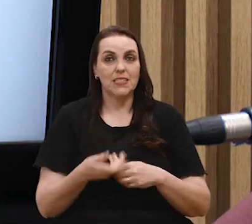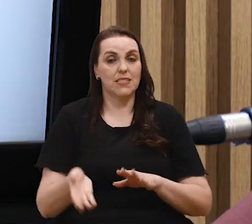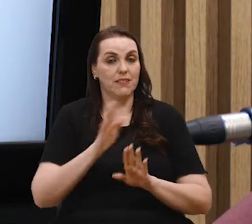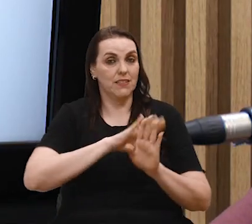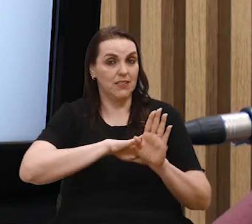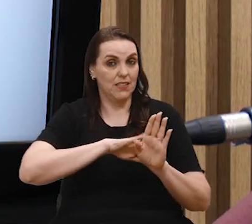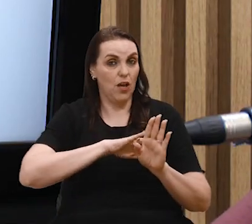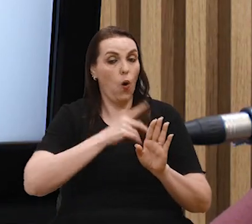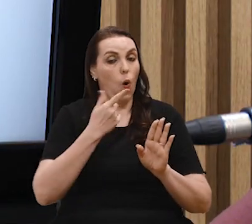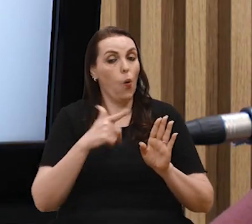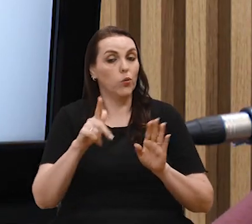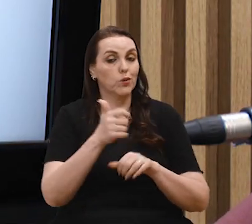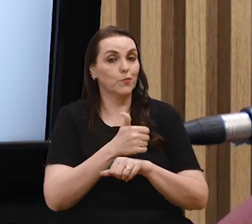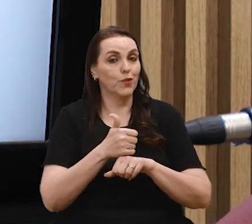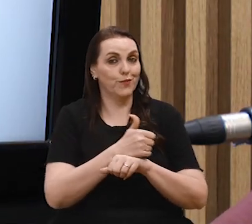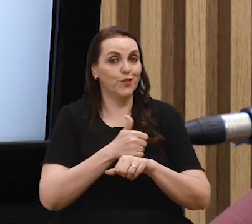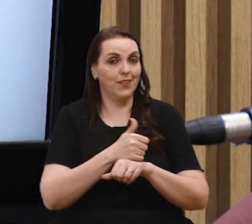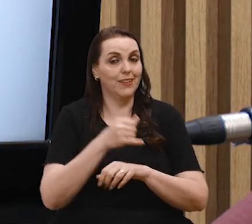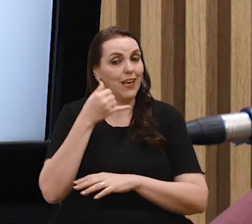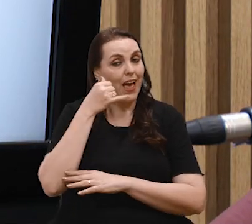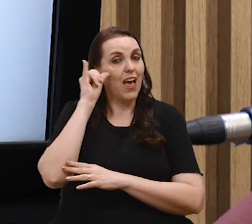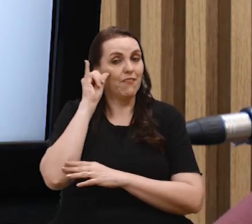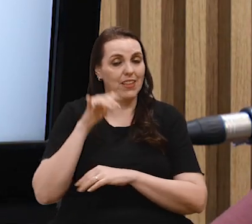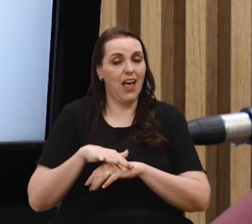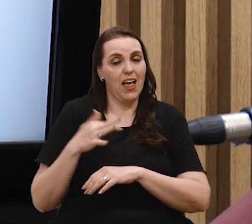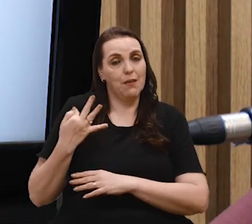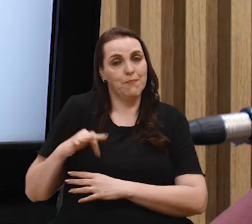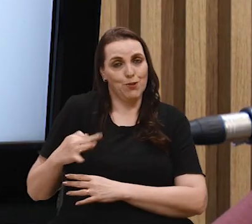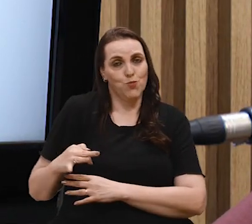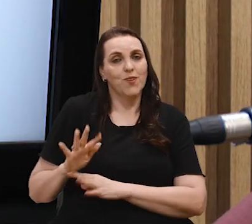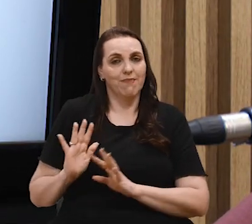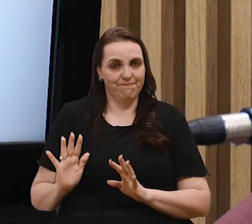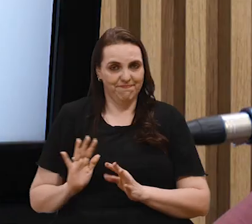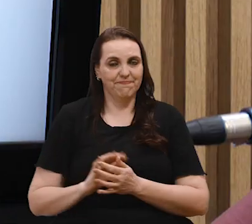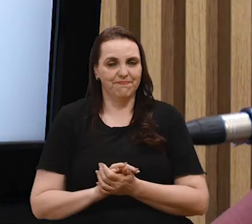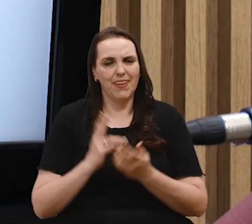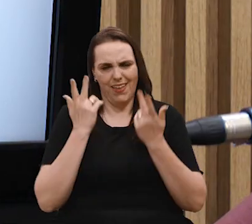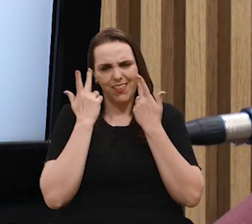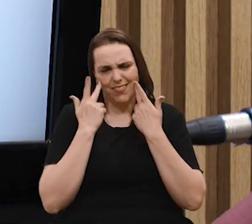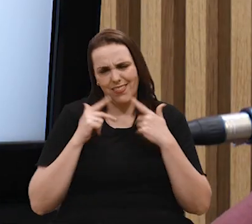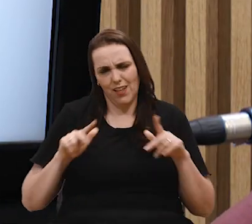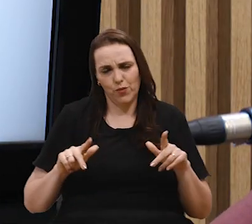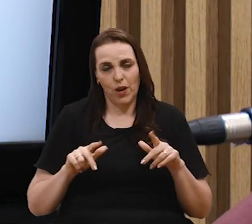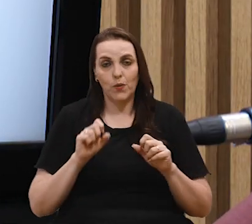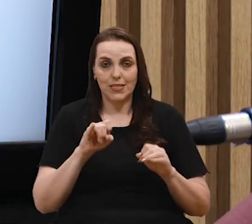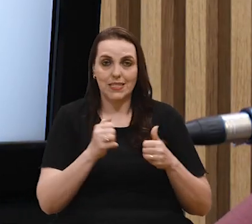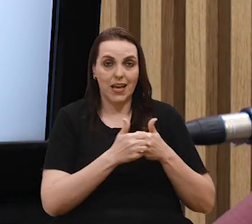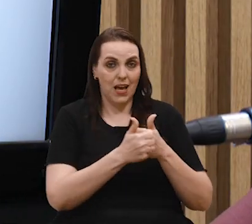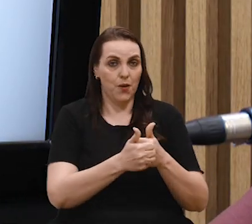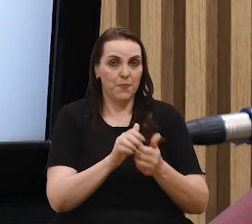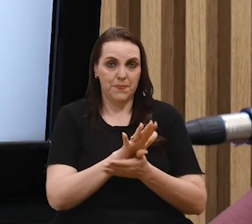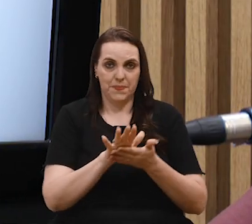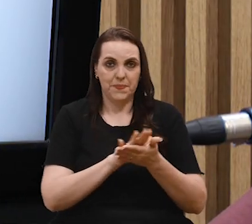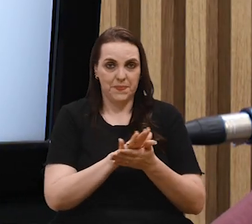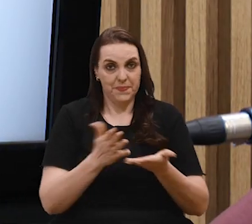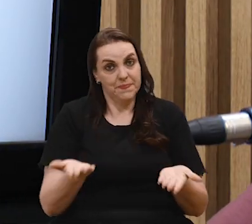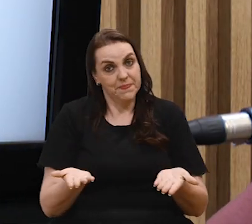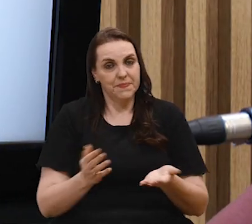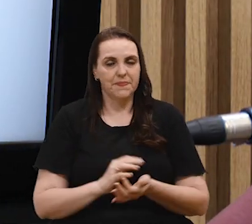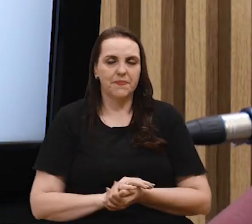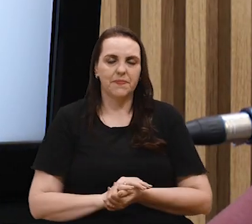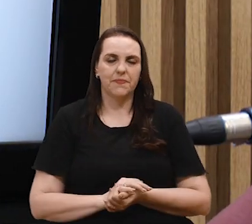ter por trás outros profissionais para evitar lesões, que é muito normal a gente se machucar. Ainda mais quando não tem um acompanhamento.